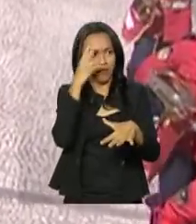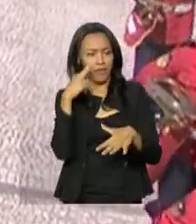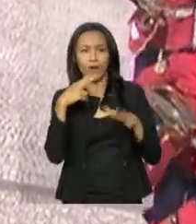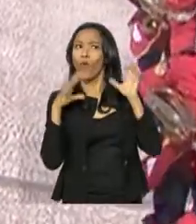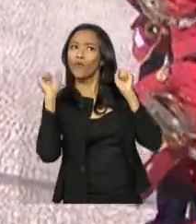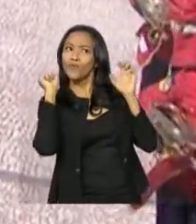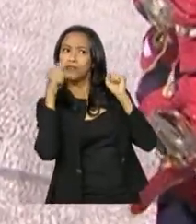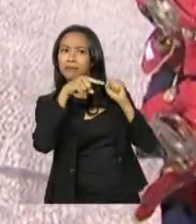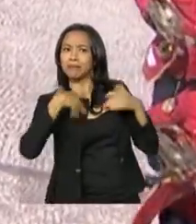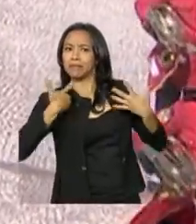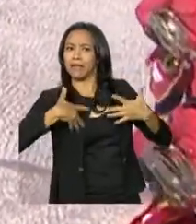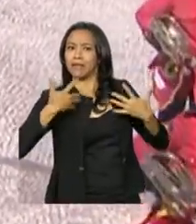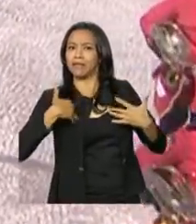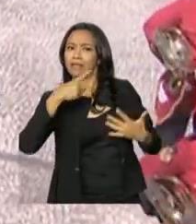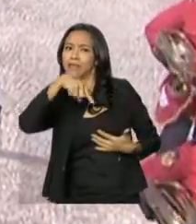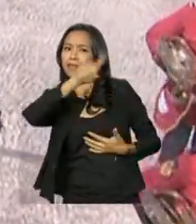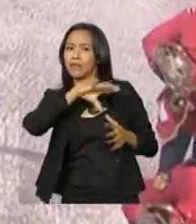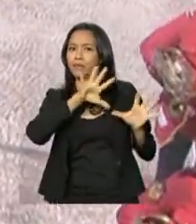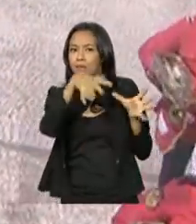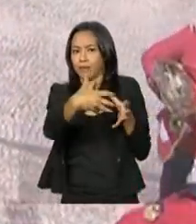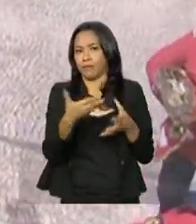animado.